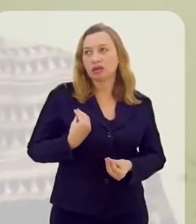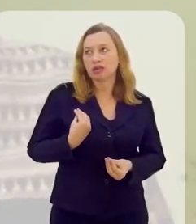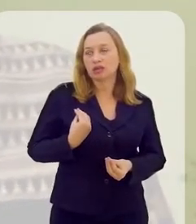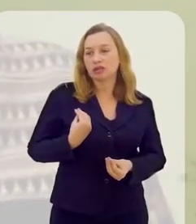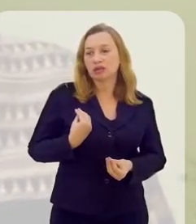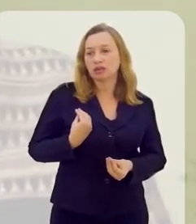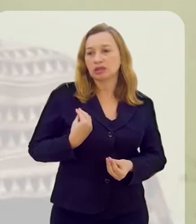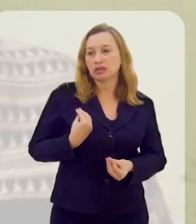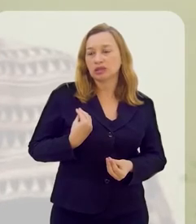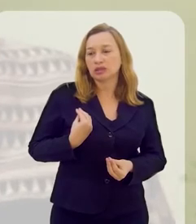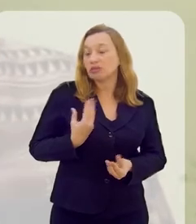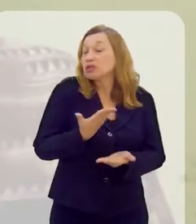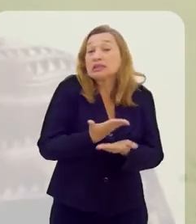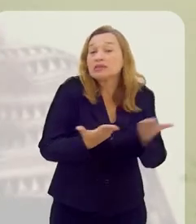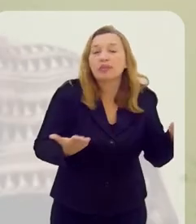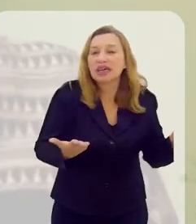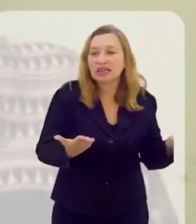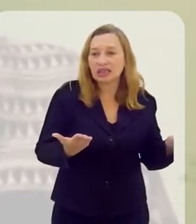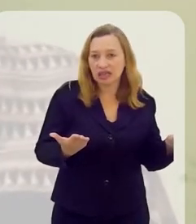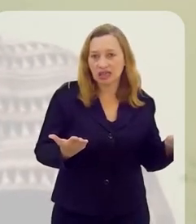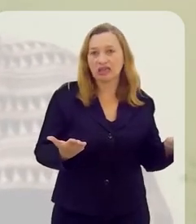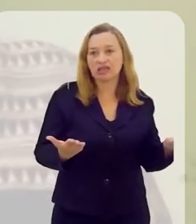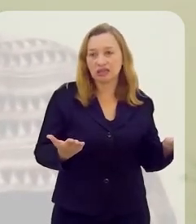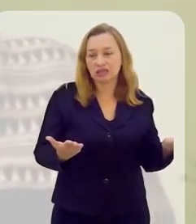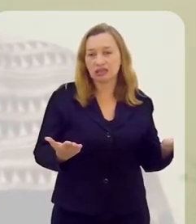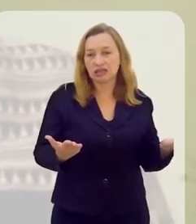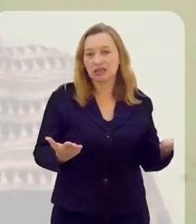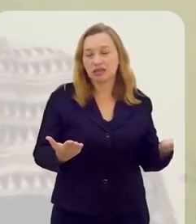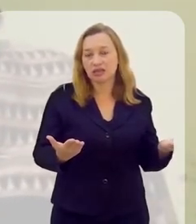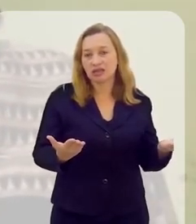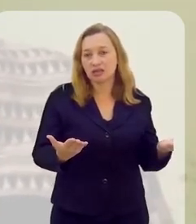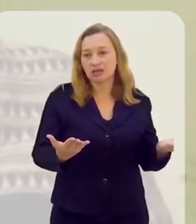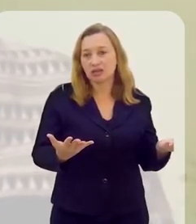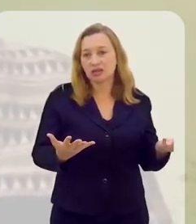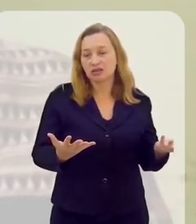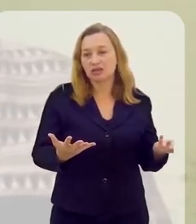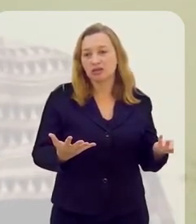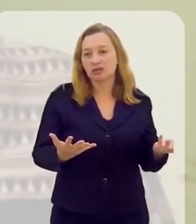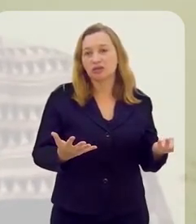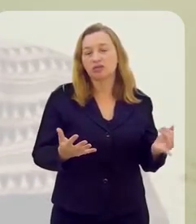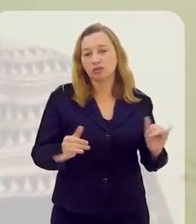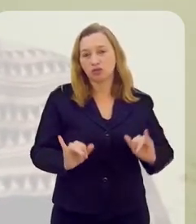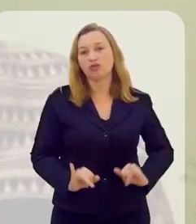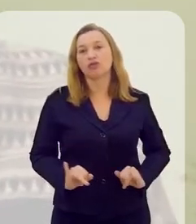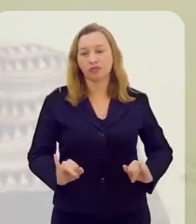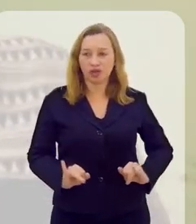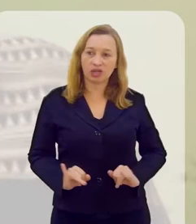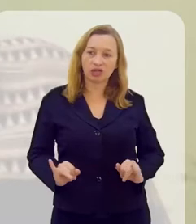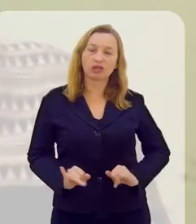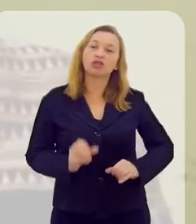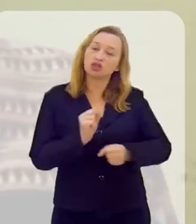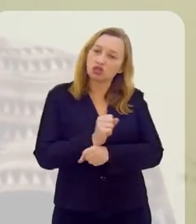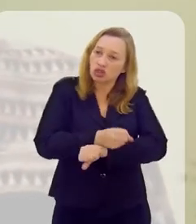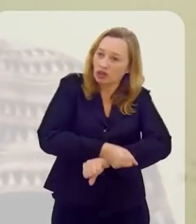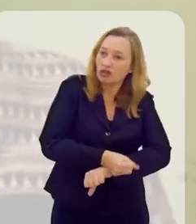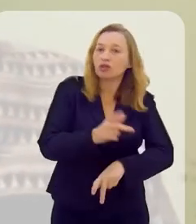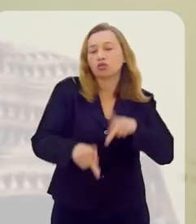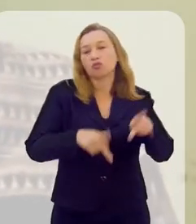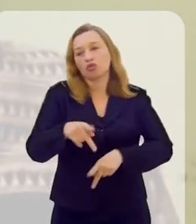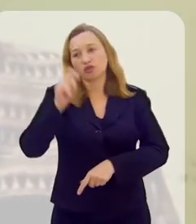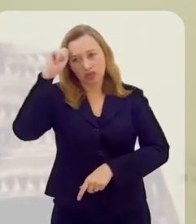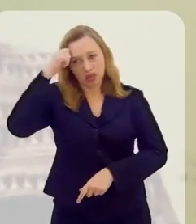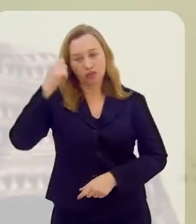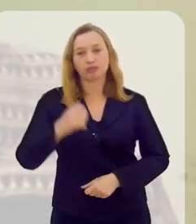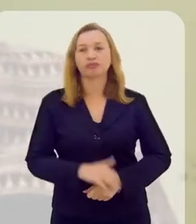se sucumbisse com toda aquela atrocidade, uma das maiores atrocidades da humanidade, que foi a escravidão do